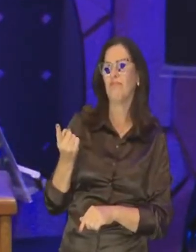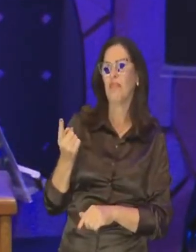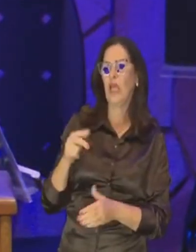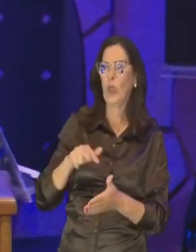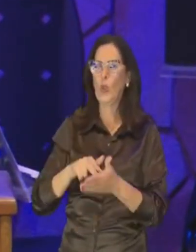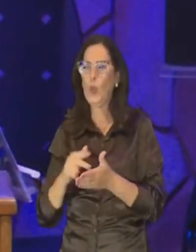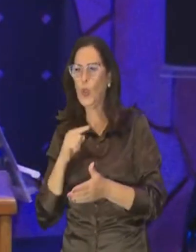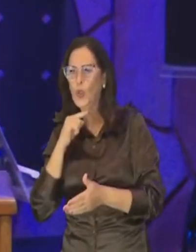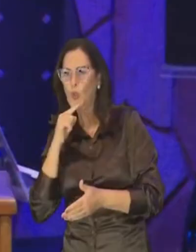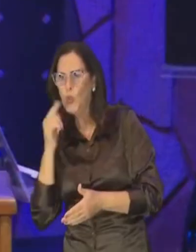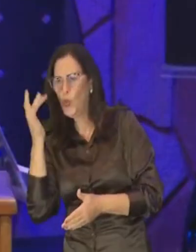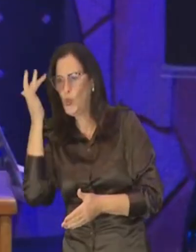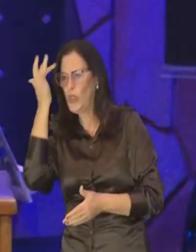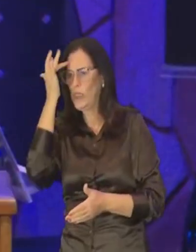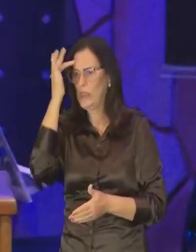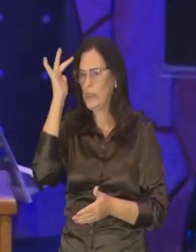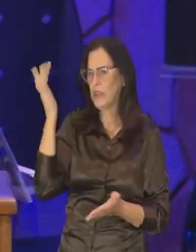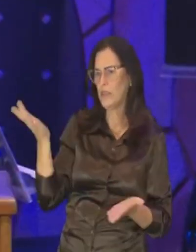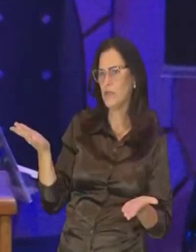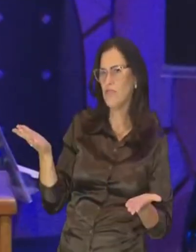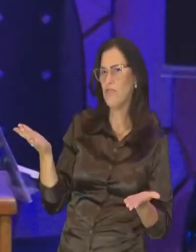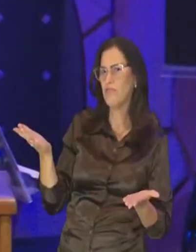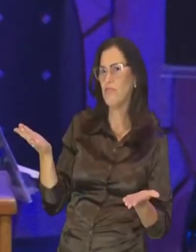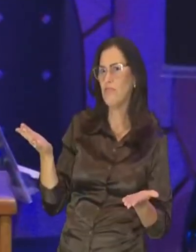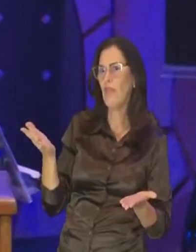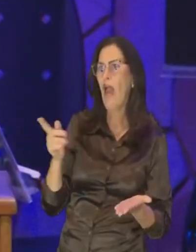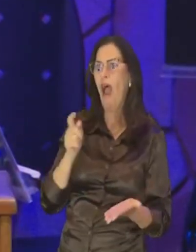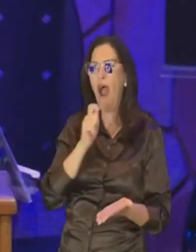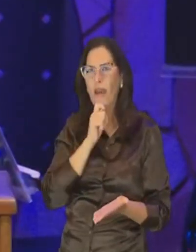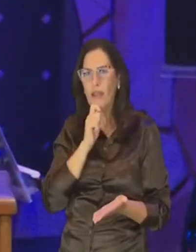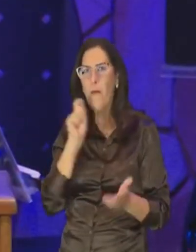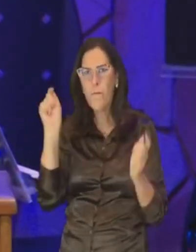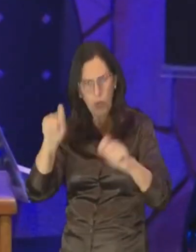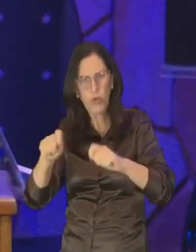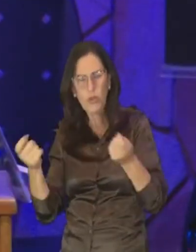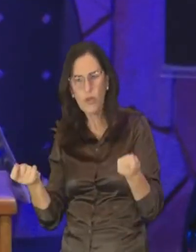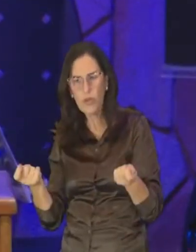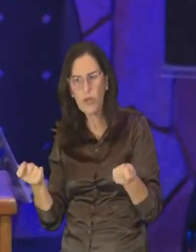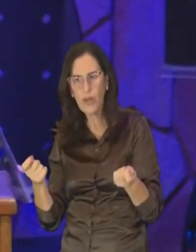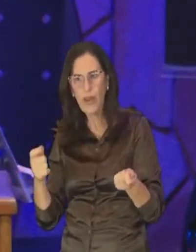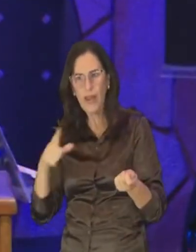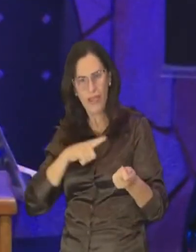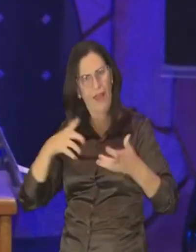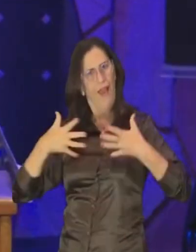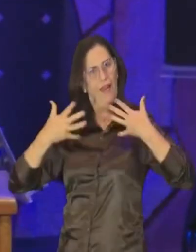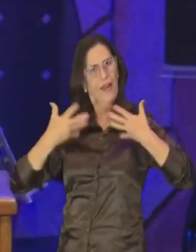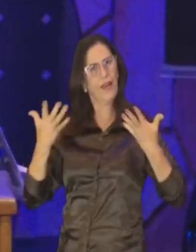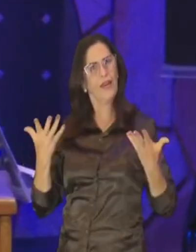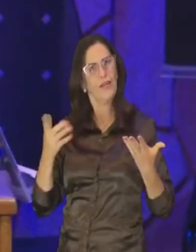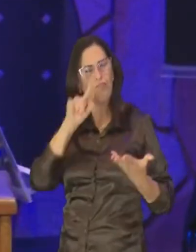incertezas, inseguranças, ainda é possível ter alegria?